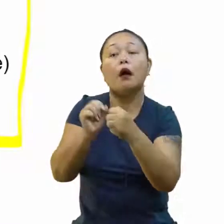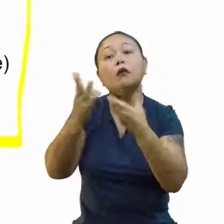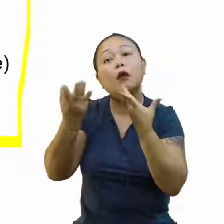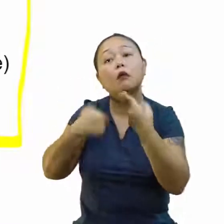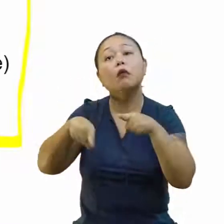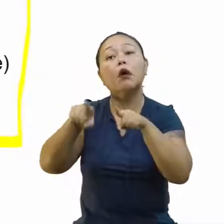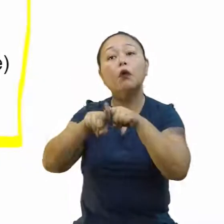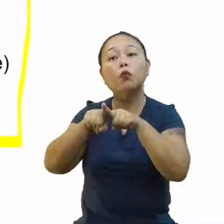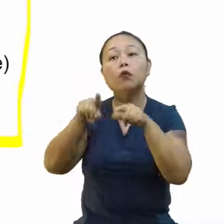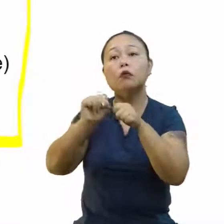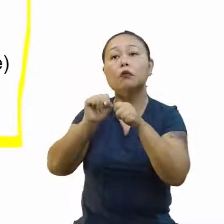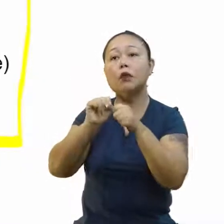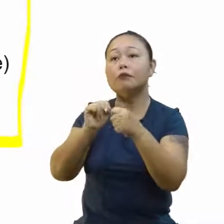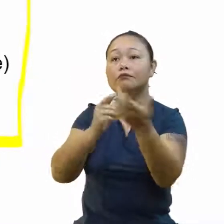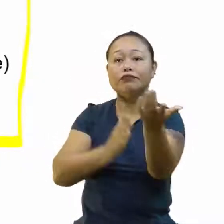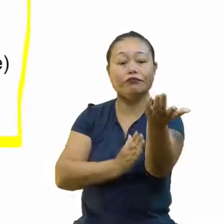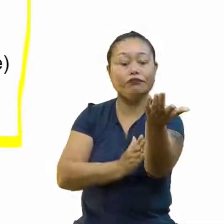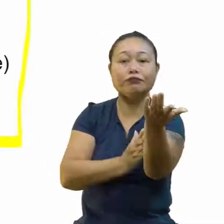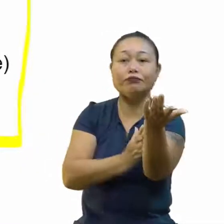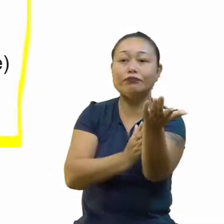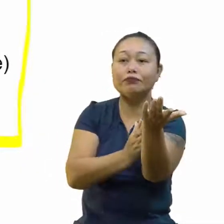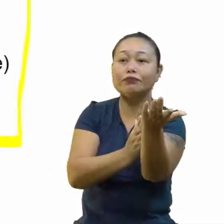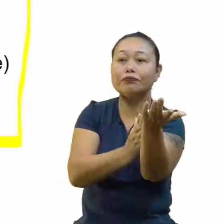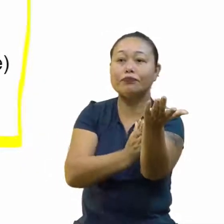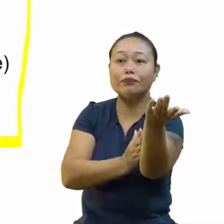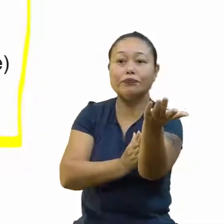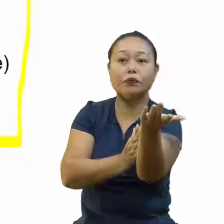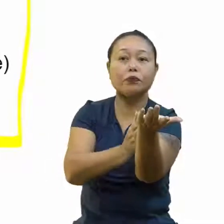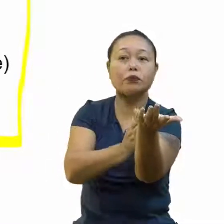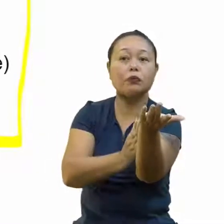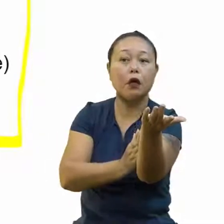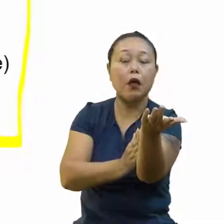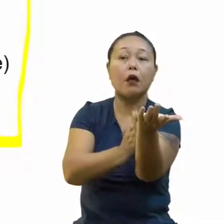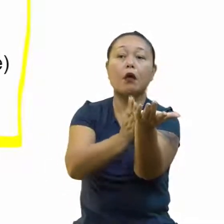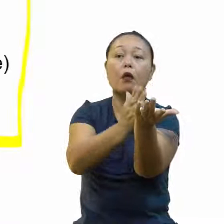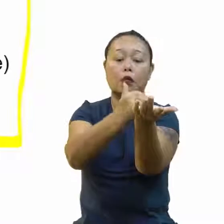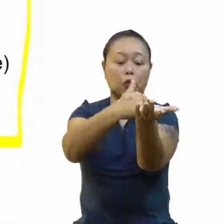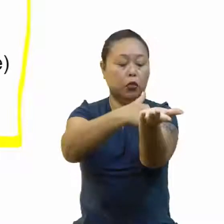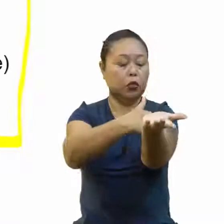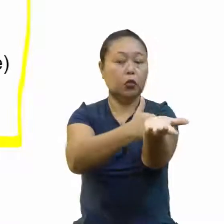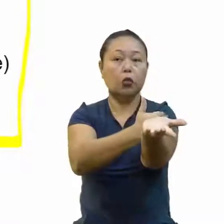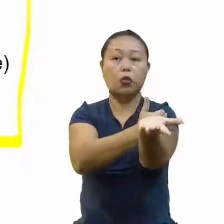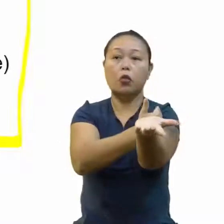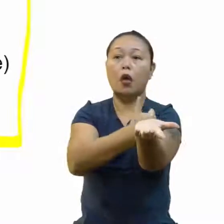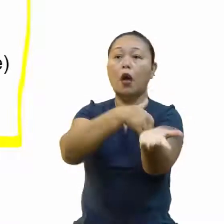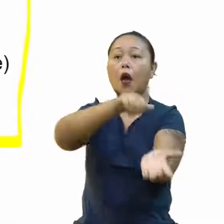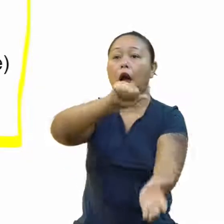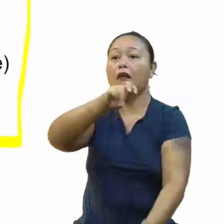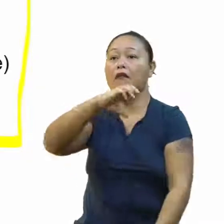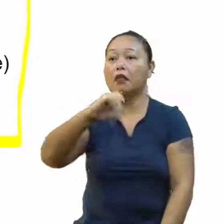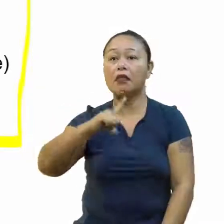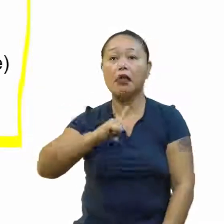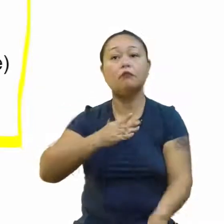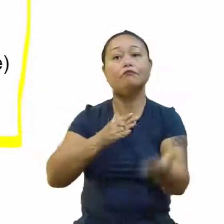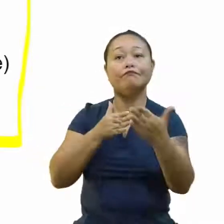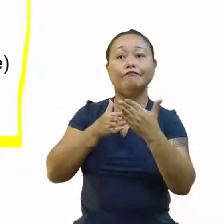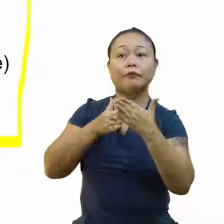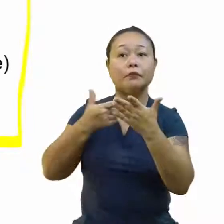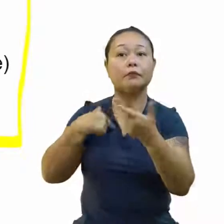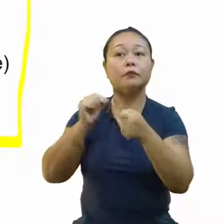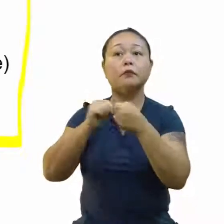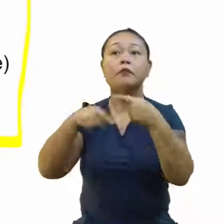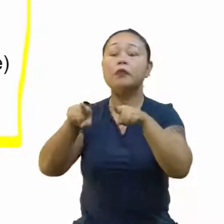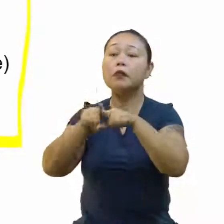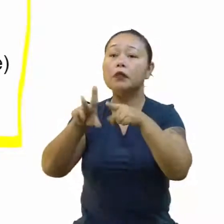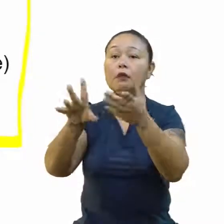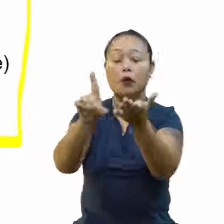o acidente vascular, encefálico, que é o AVC. Nós temos também o